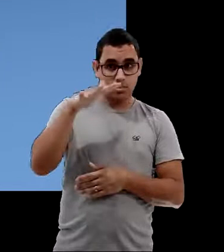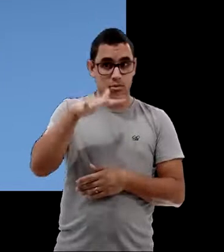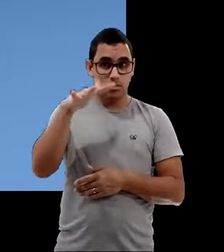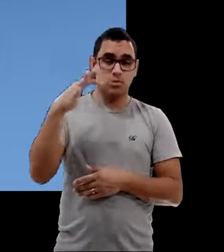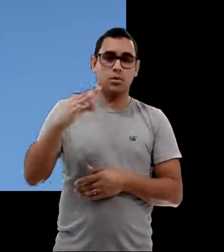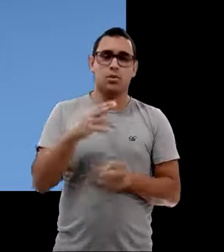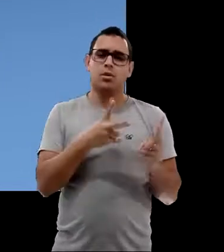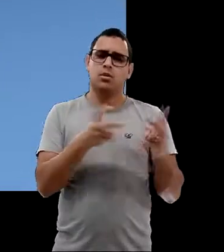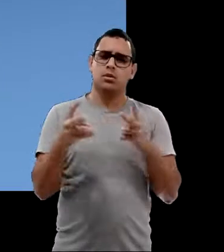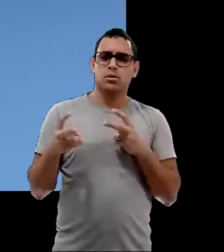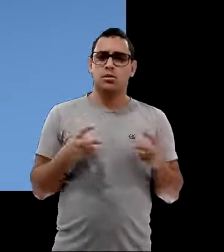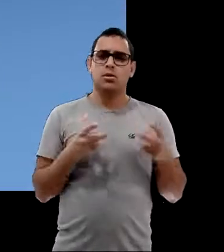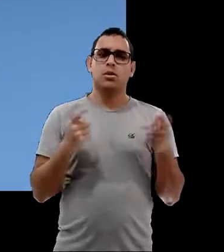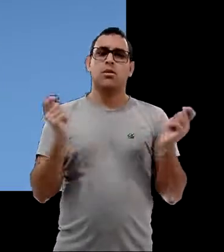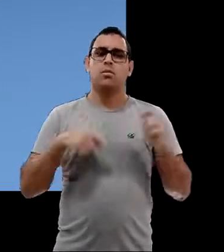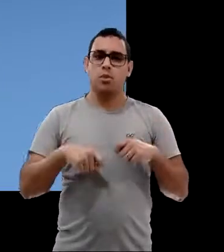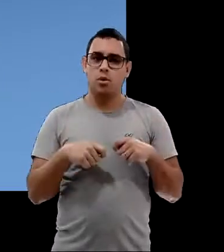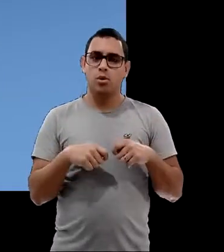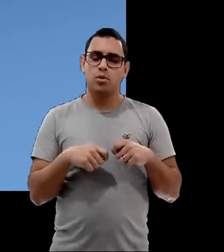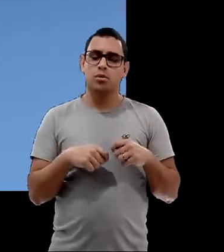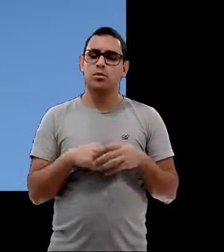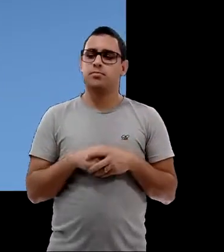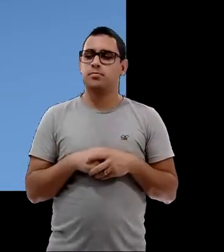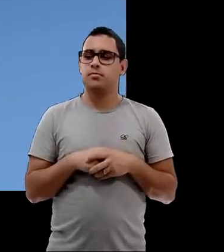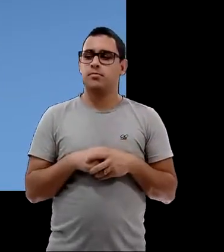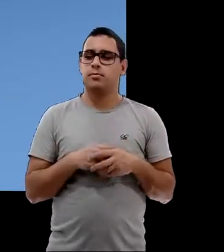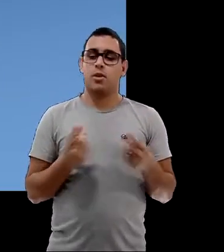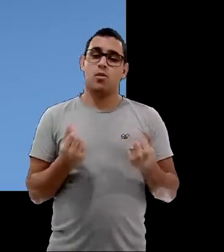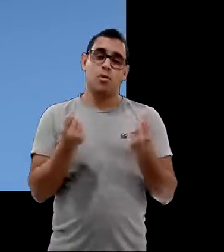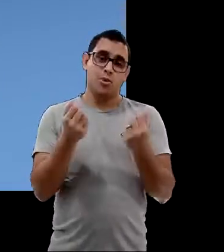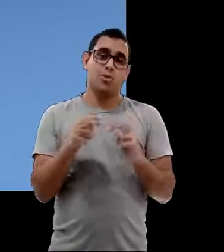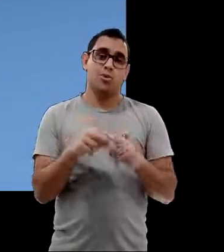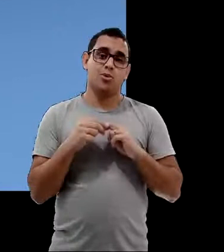intermediária. Então, é muito comum você identificar a estratificação